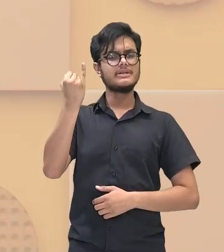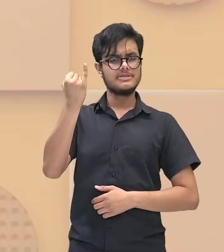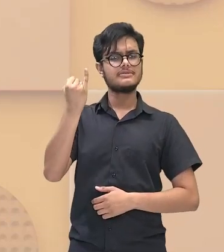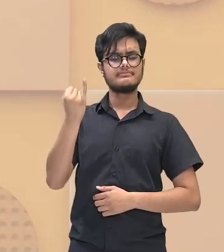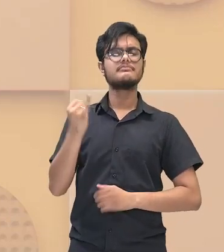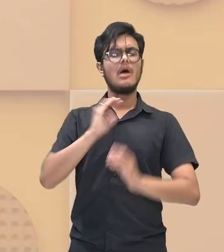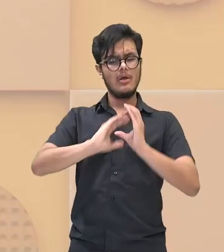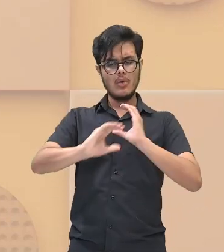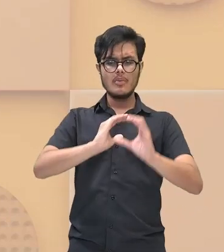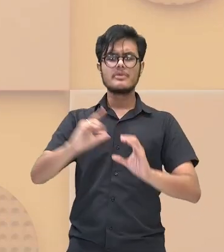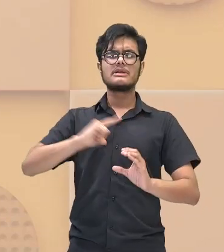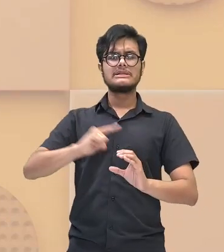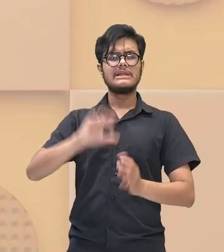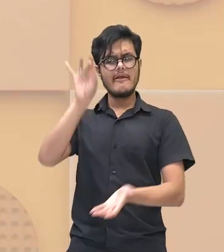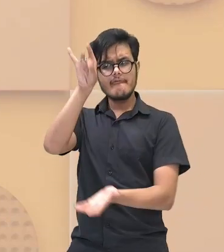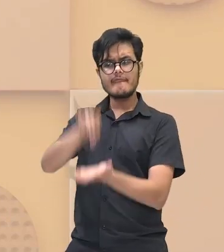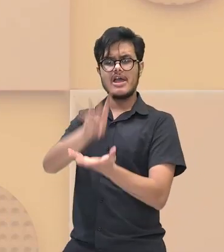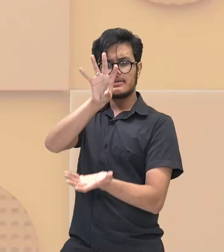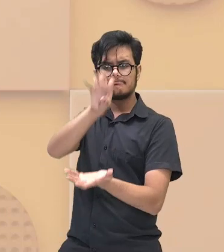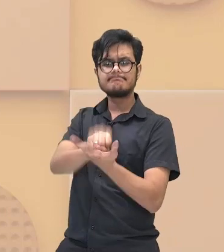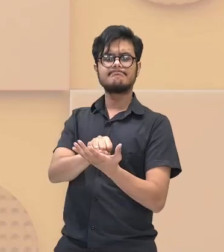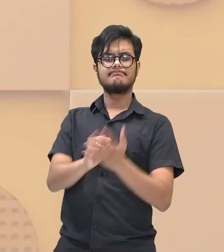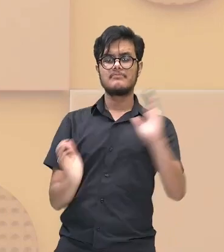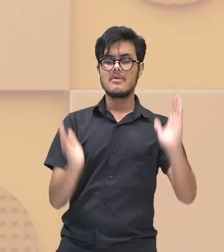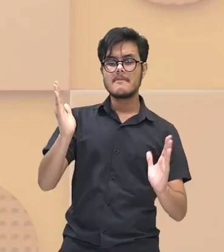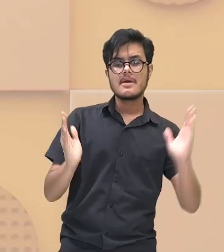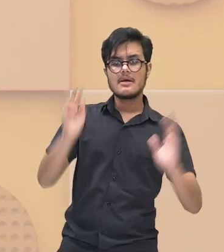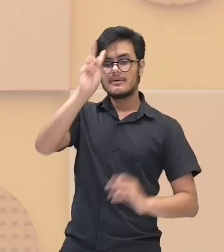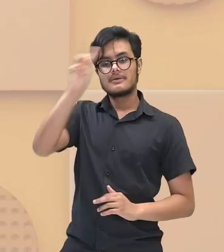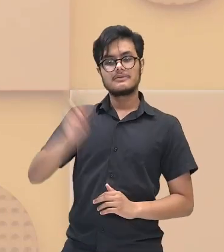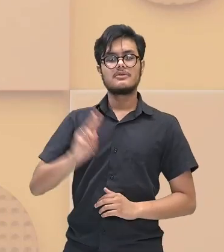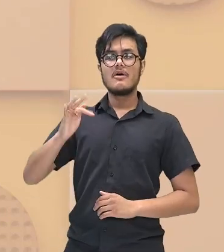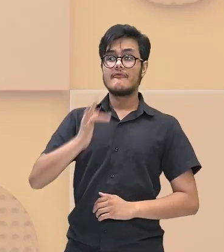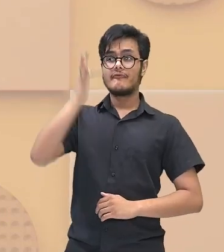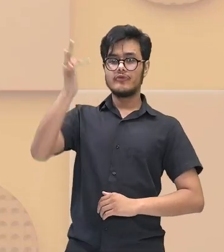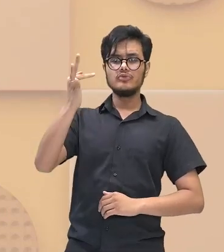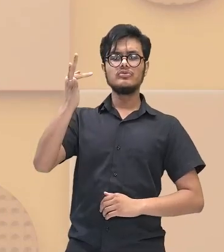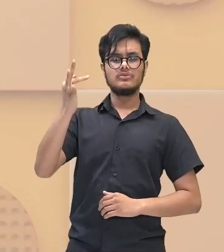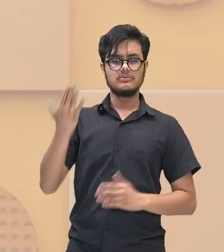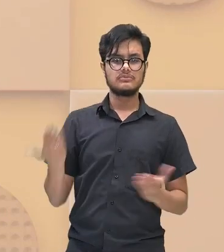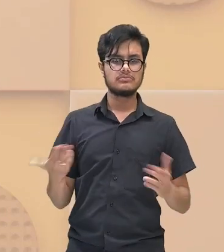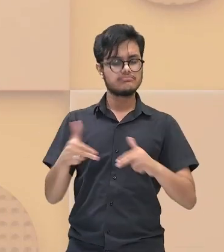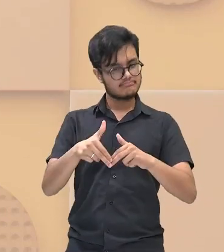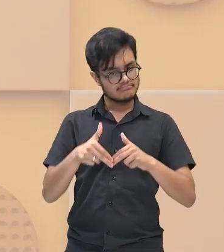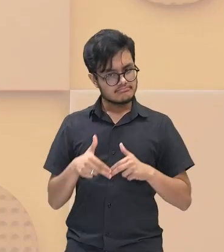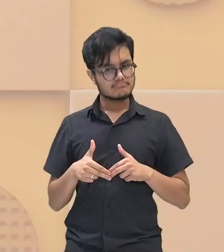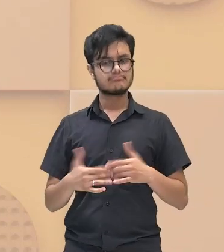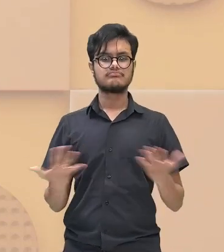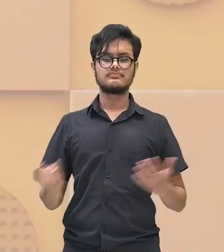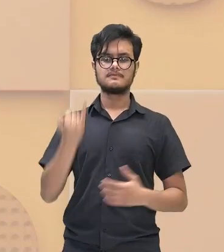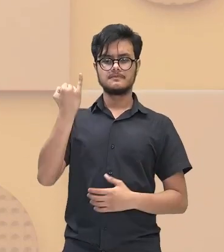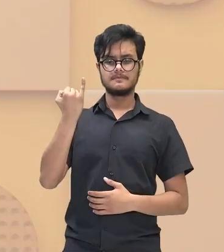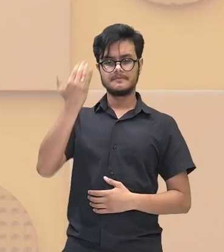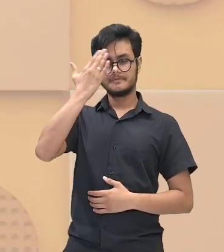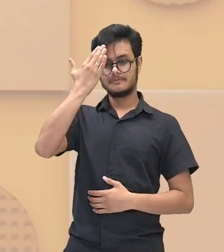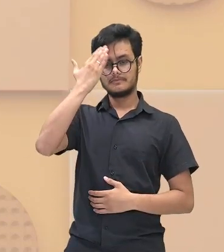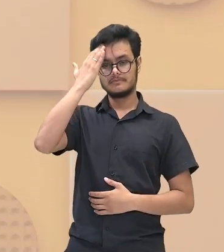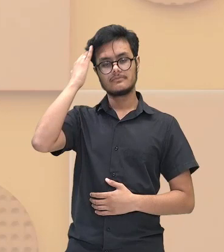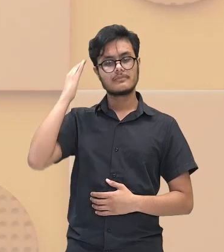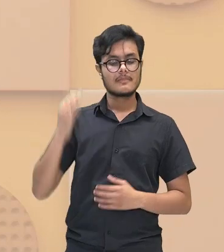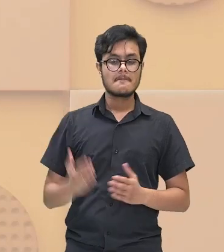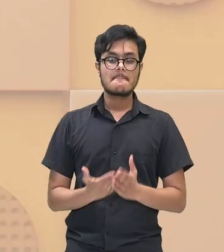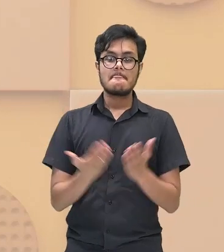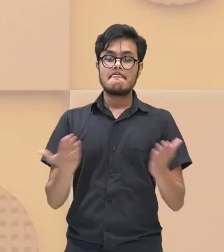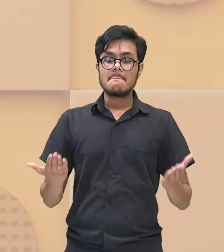se ter registros históricos para gerações futuras. Então, Esses